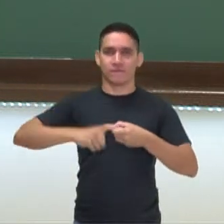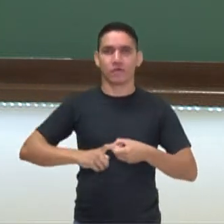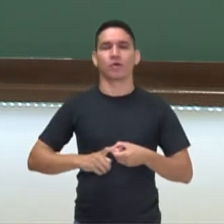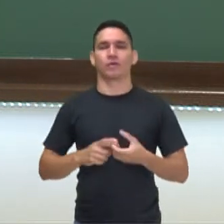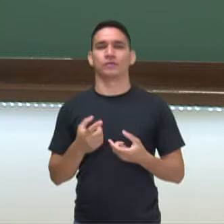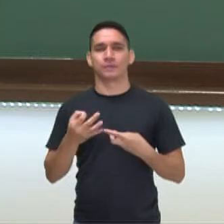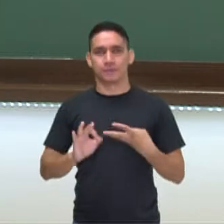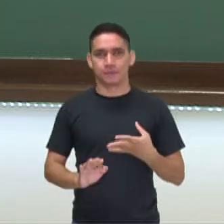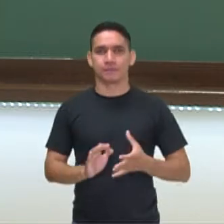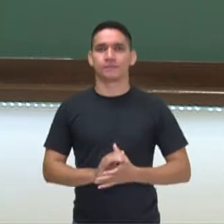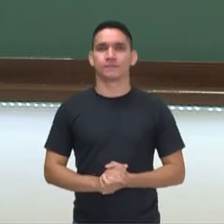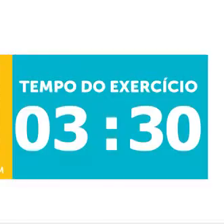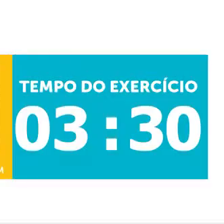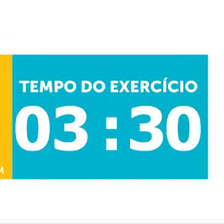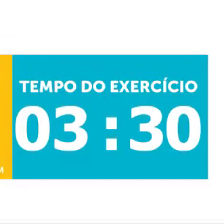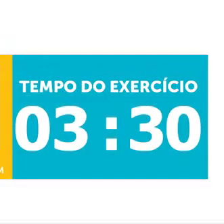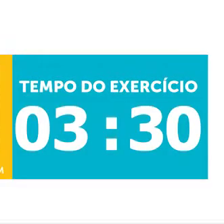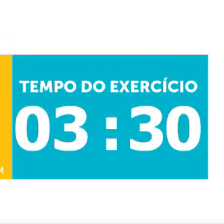correção da nossa atividade.